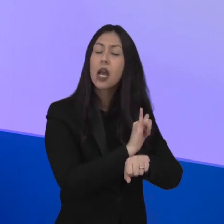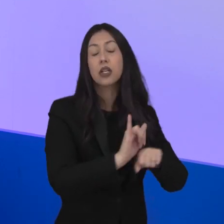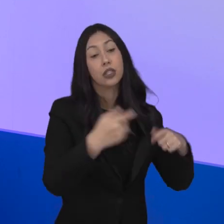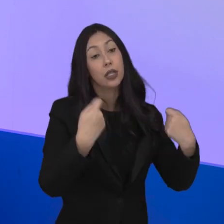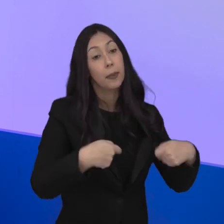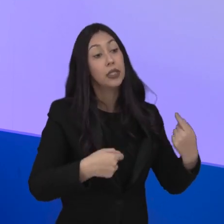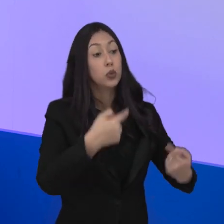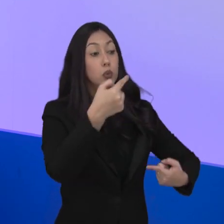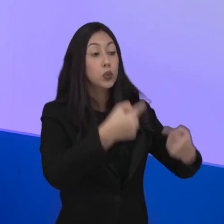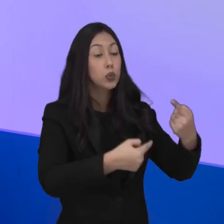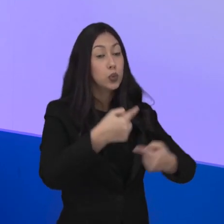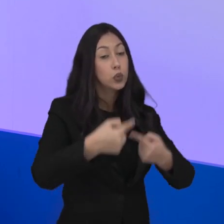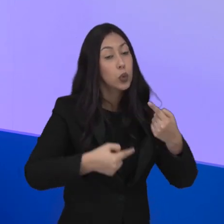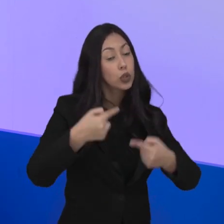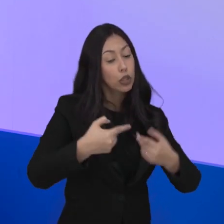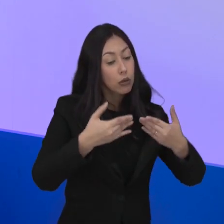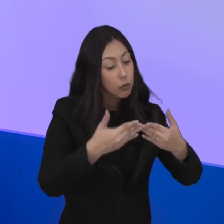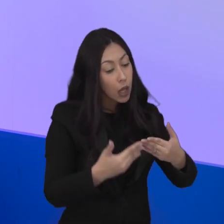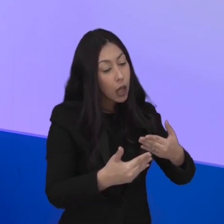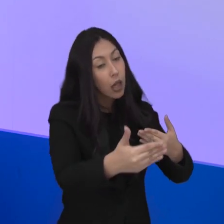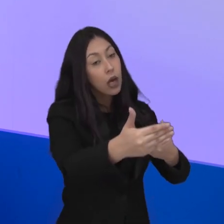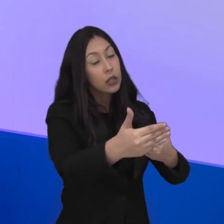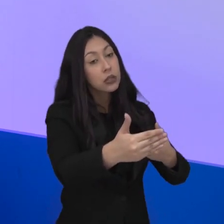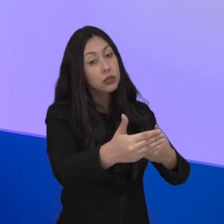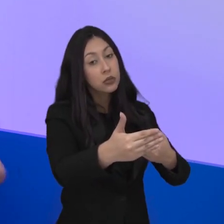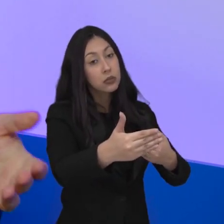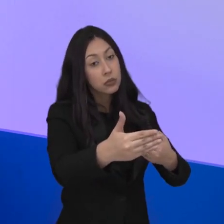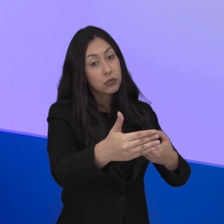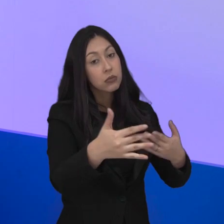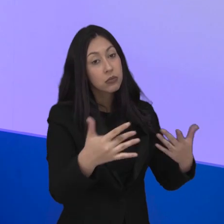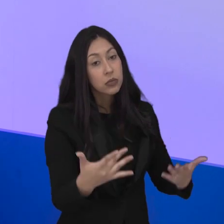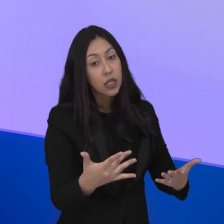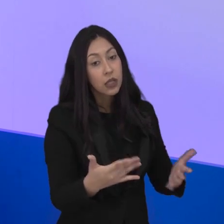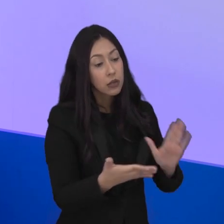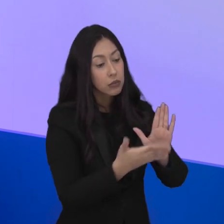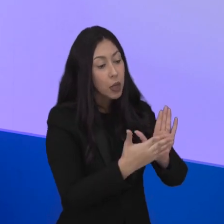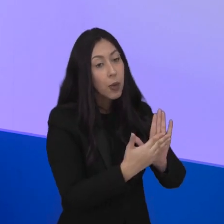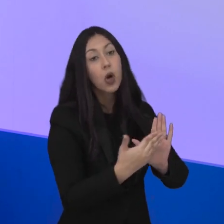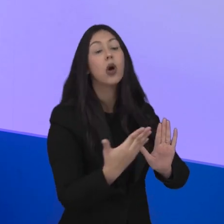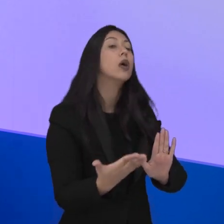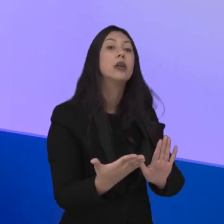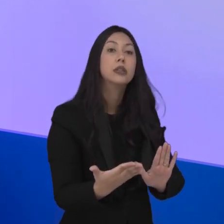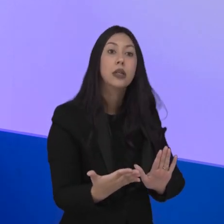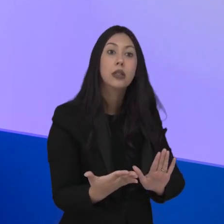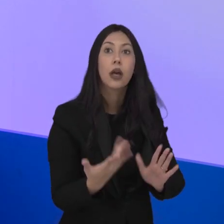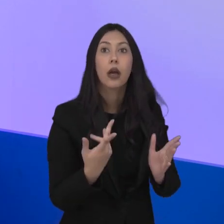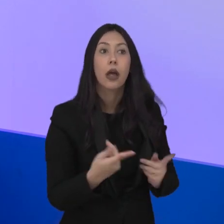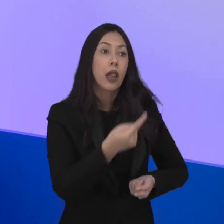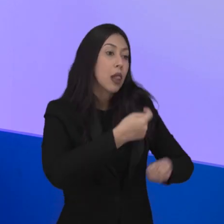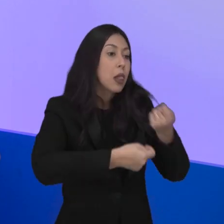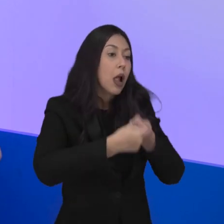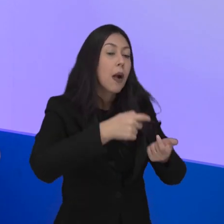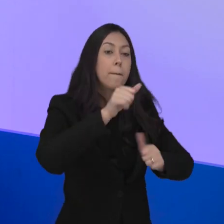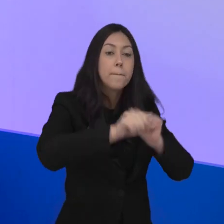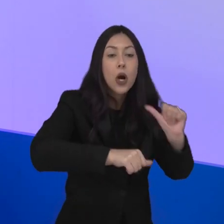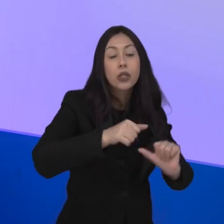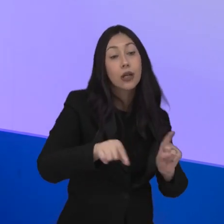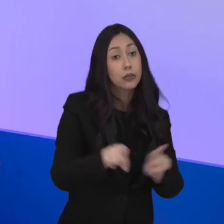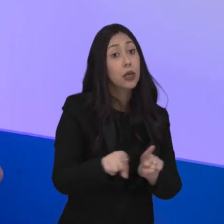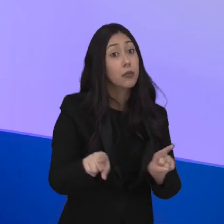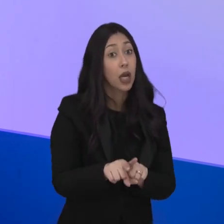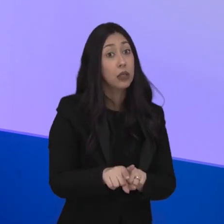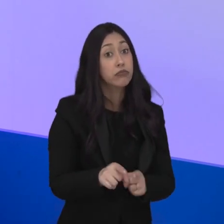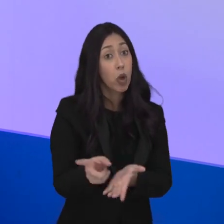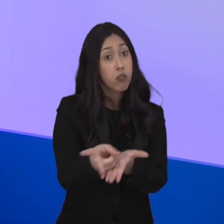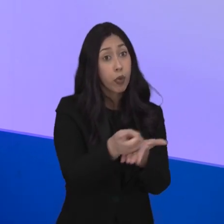grande discussão que a gente vai ter daqui para frente, sobretudo por conta dessas propostas de reforma administrativa do Estado, da